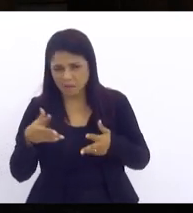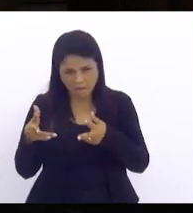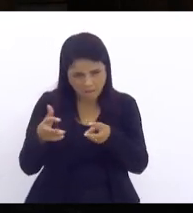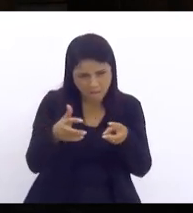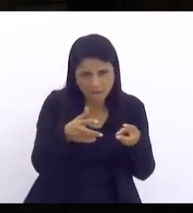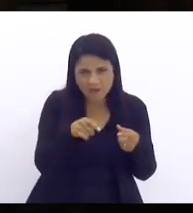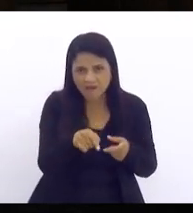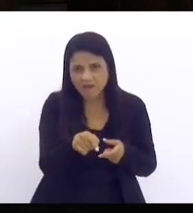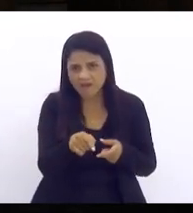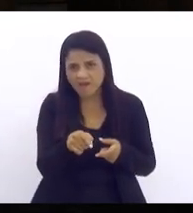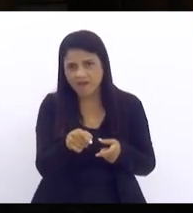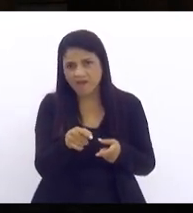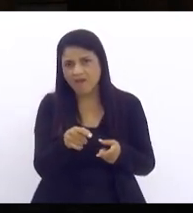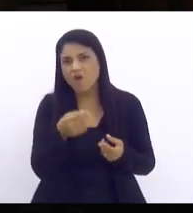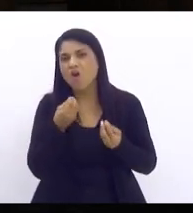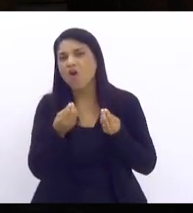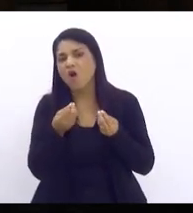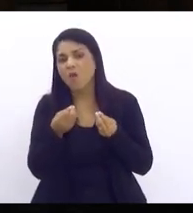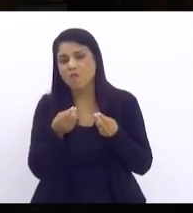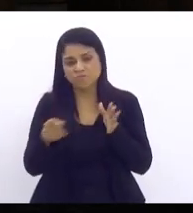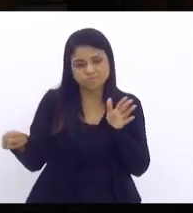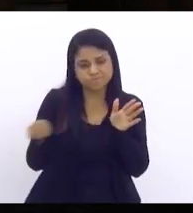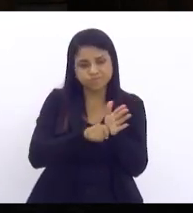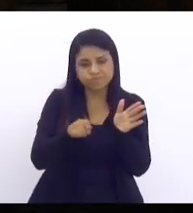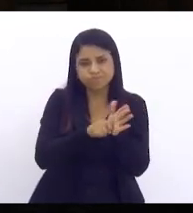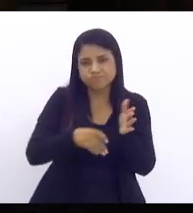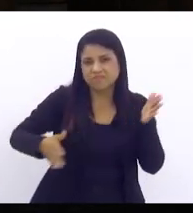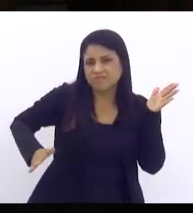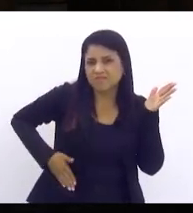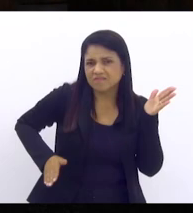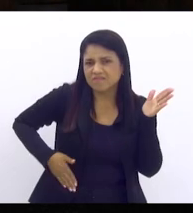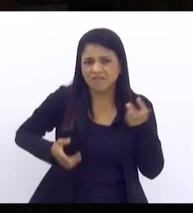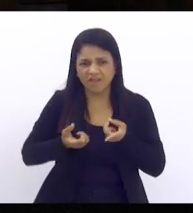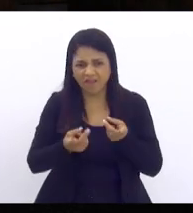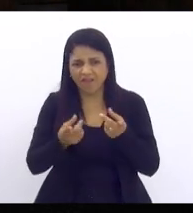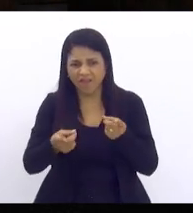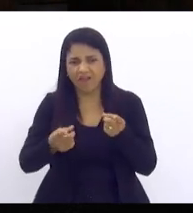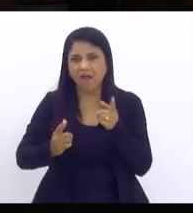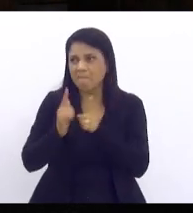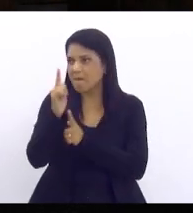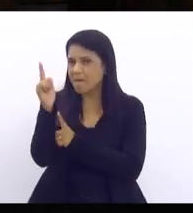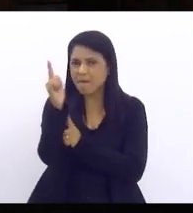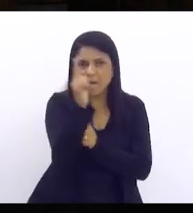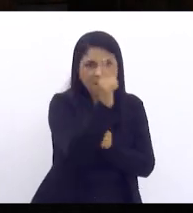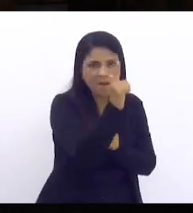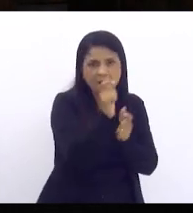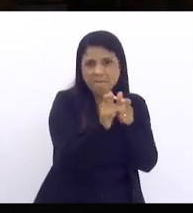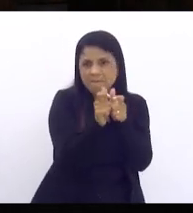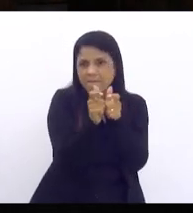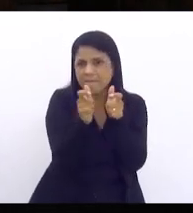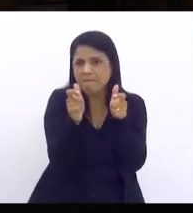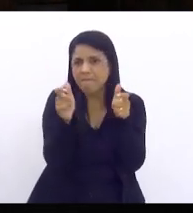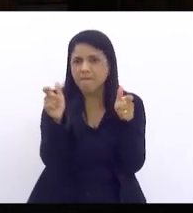ministro. O tráfico avançando a cada dia e crescendo. Armamentos de tudo quanto é jeito.